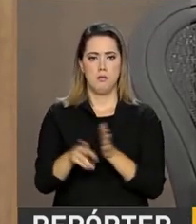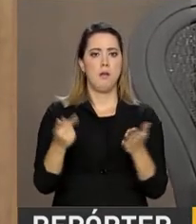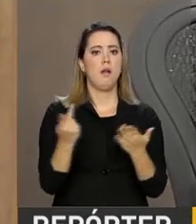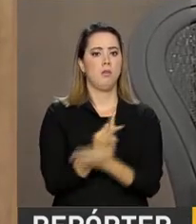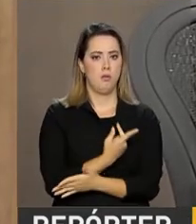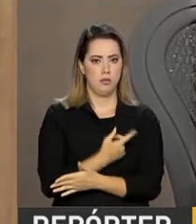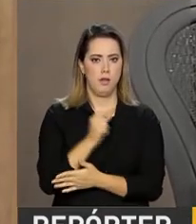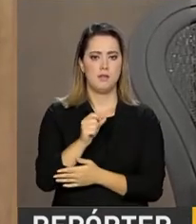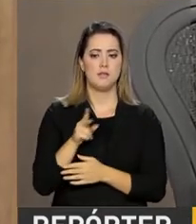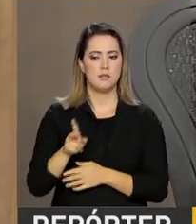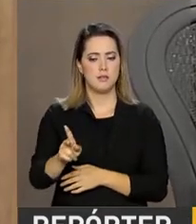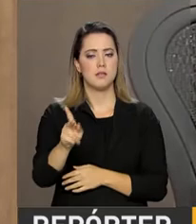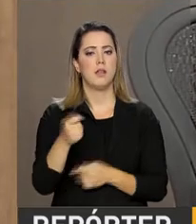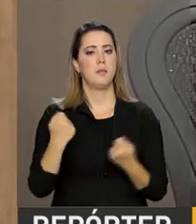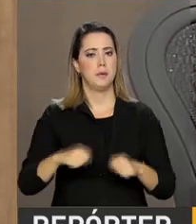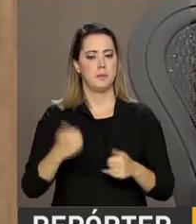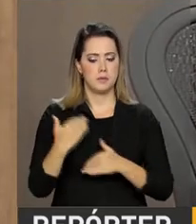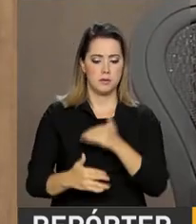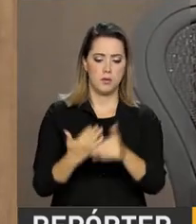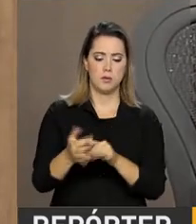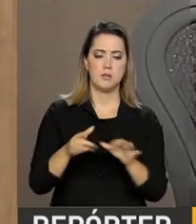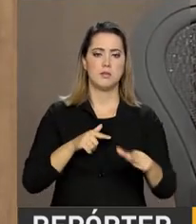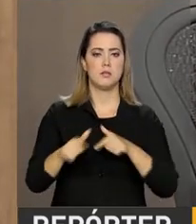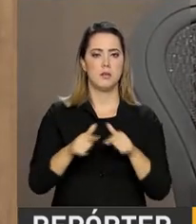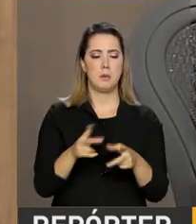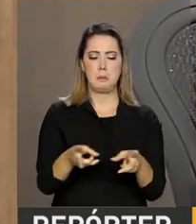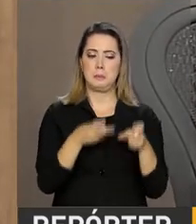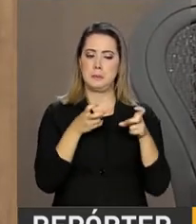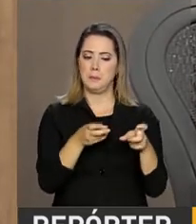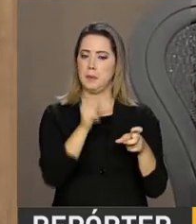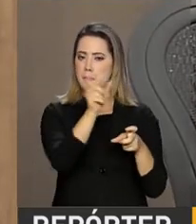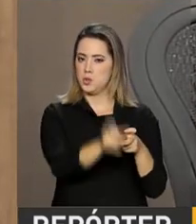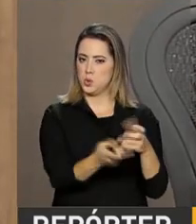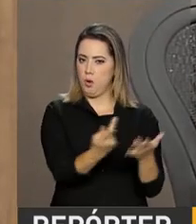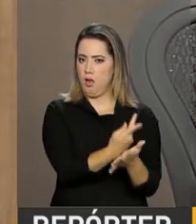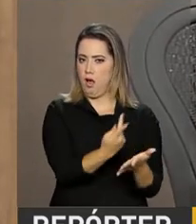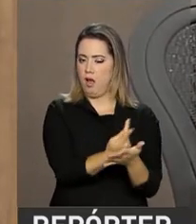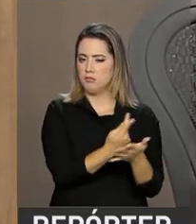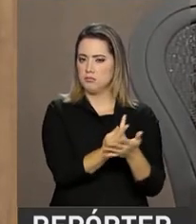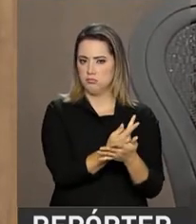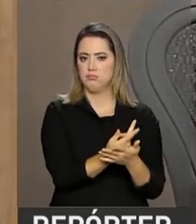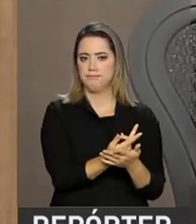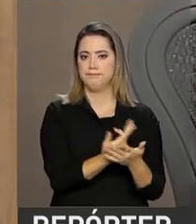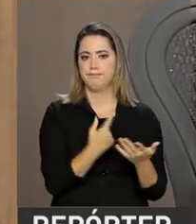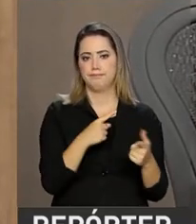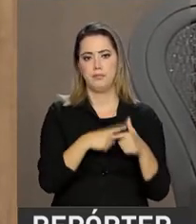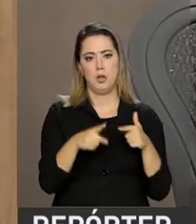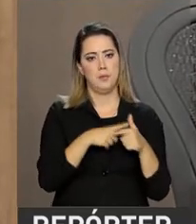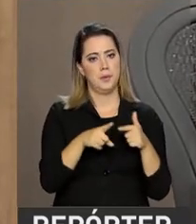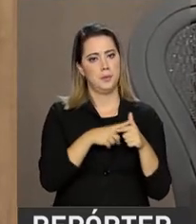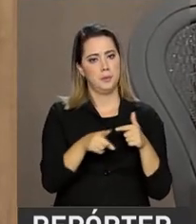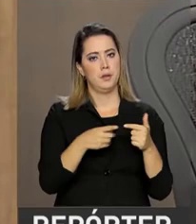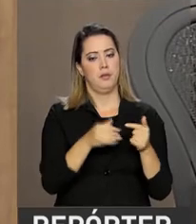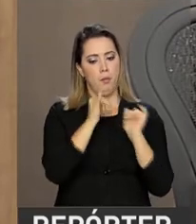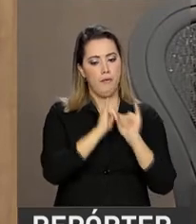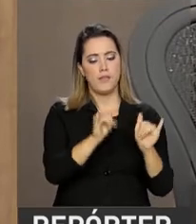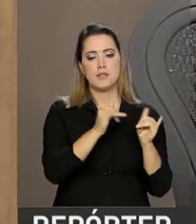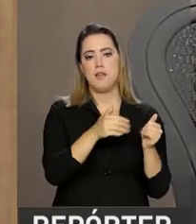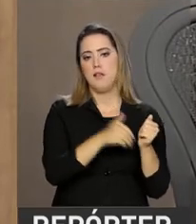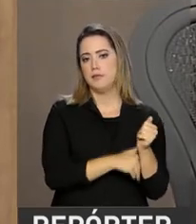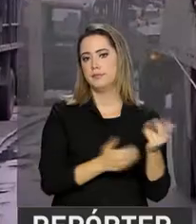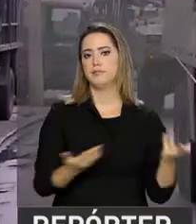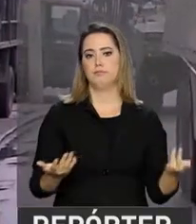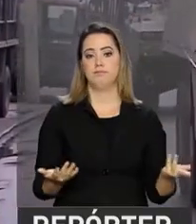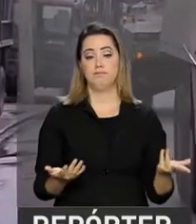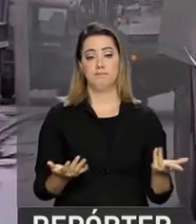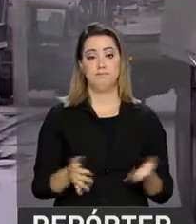acontecendo para identificar pessoas ou procedimentos que possam comprometer o sigilo ou a obtenção do fator